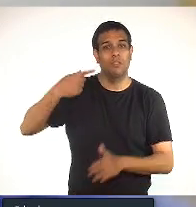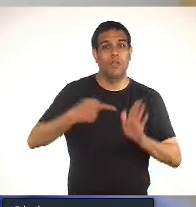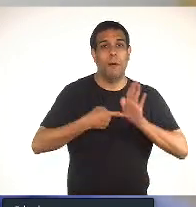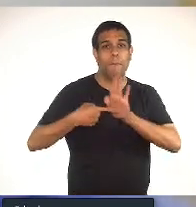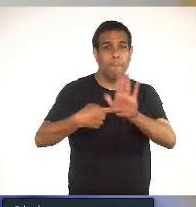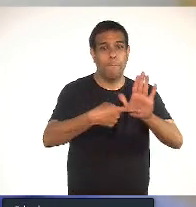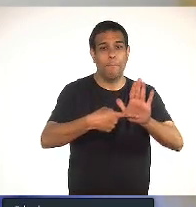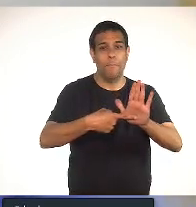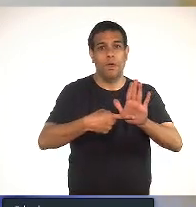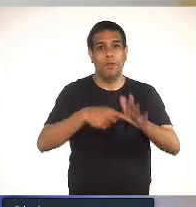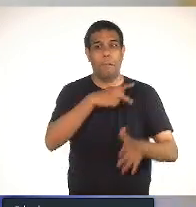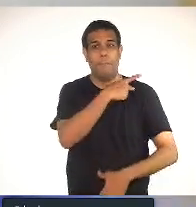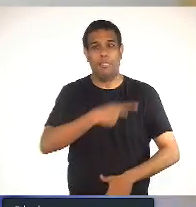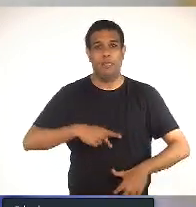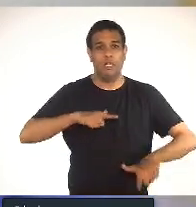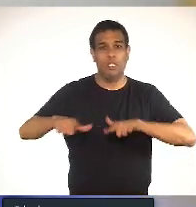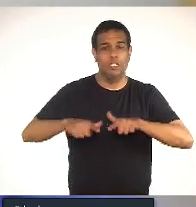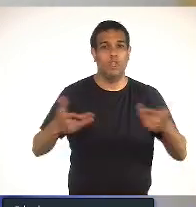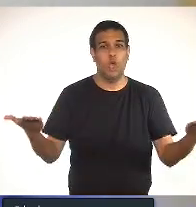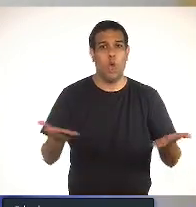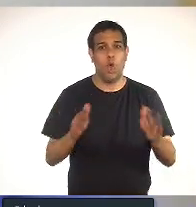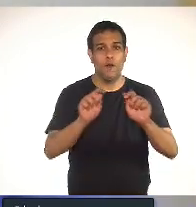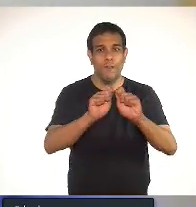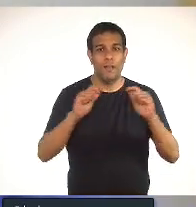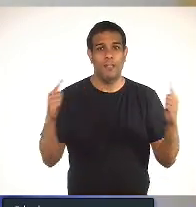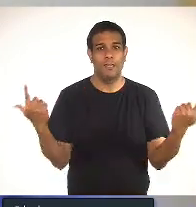presidência dos trabalhos.